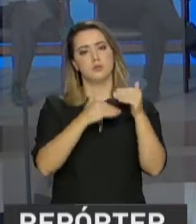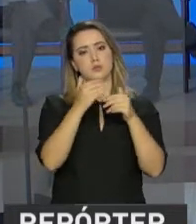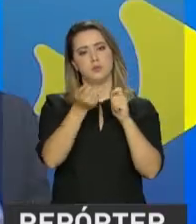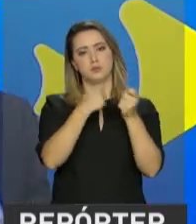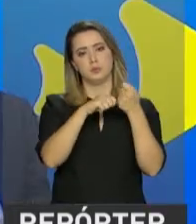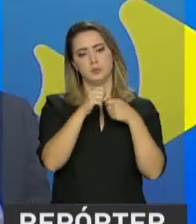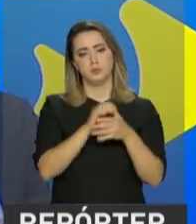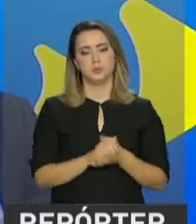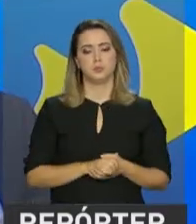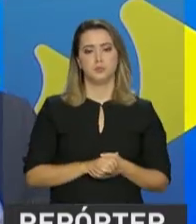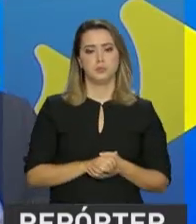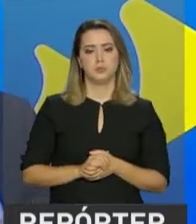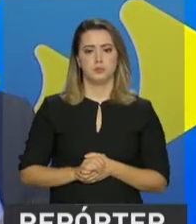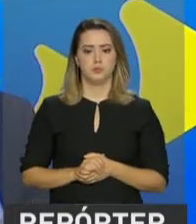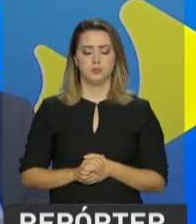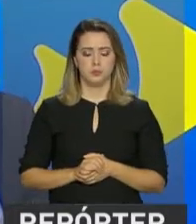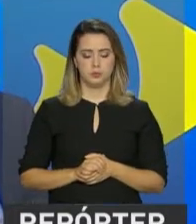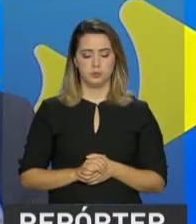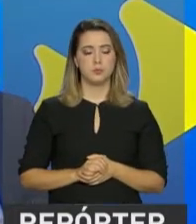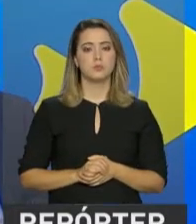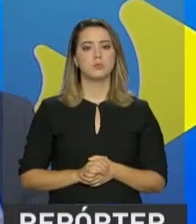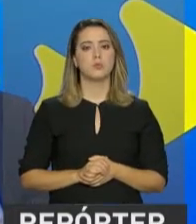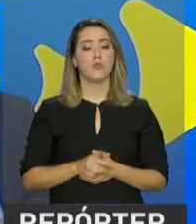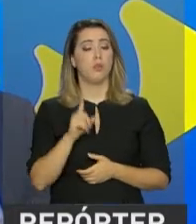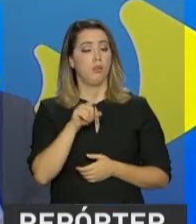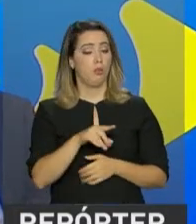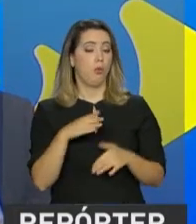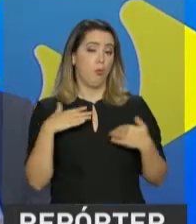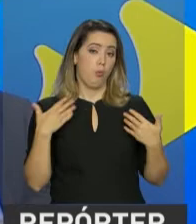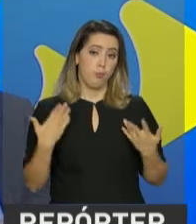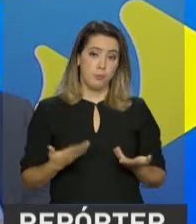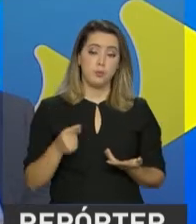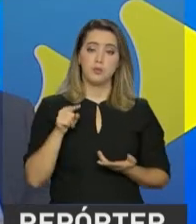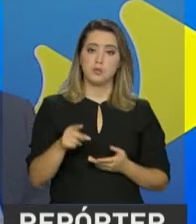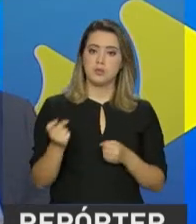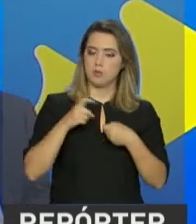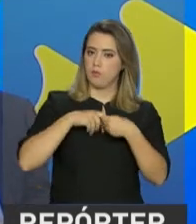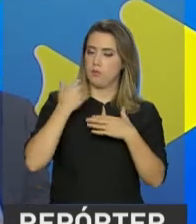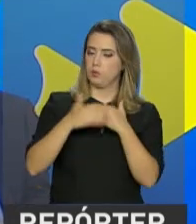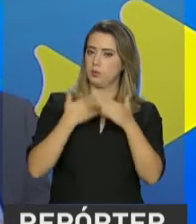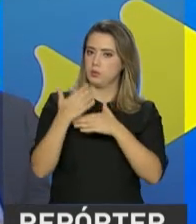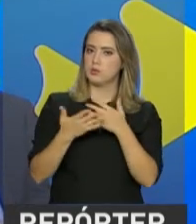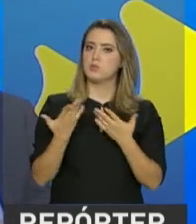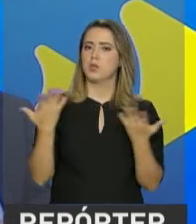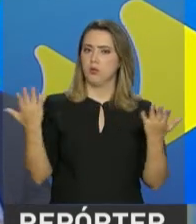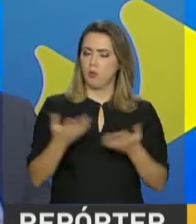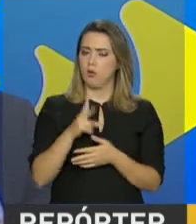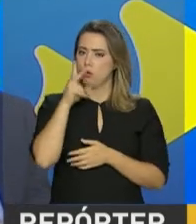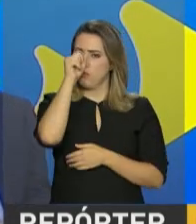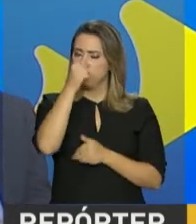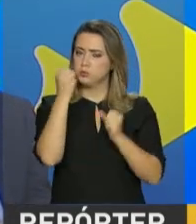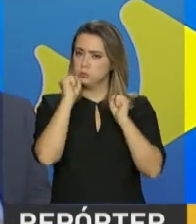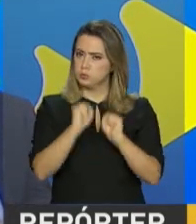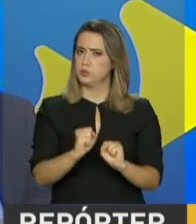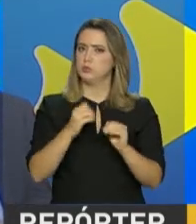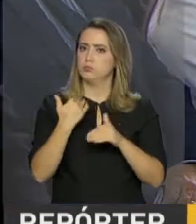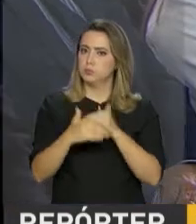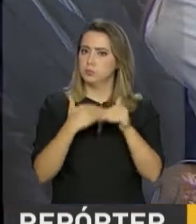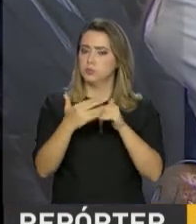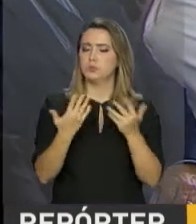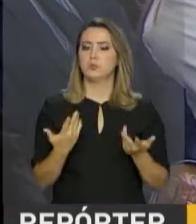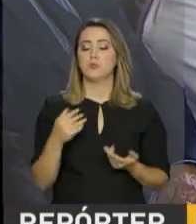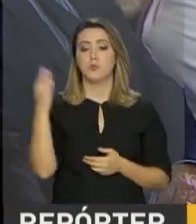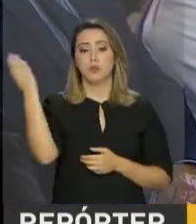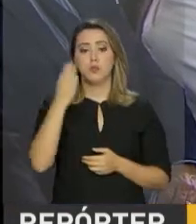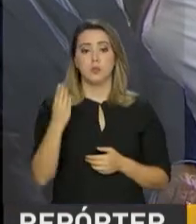brasileiras é exatamente por isso que volta o crescimento e desta vez forte sustentável para o país